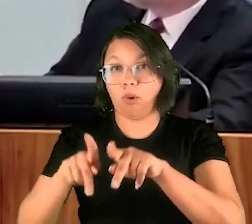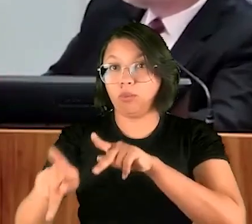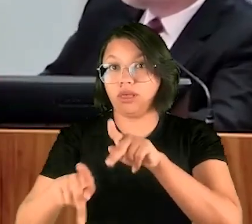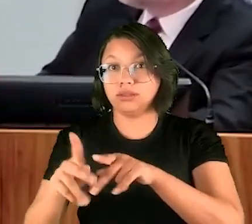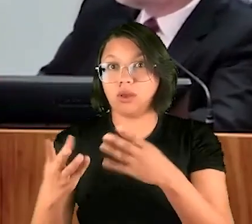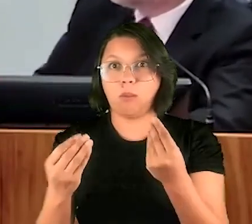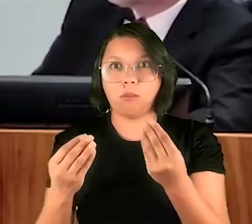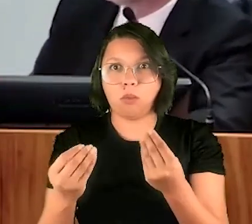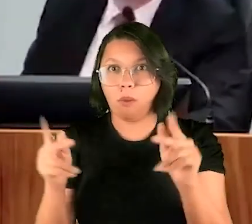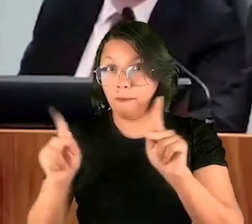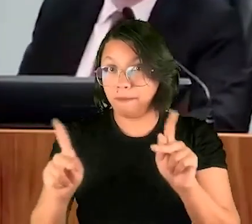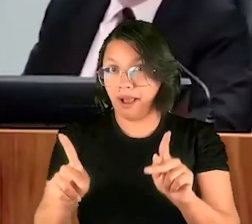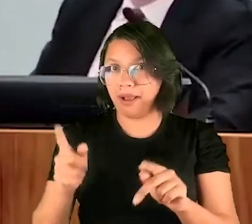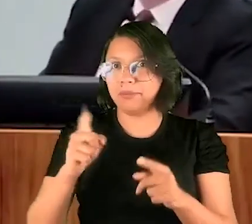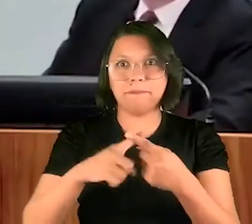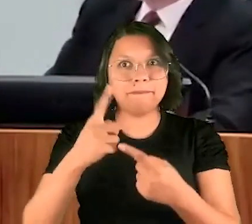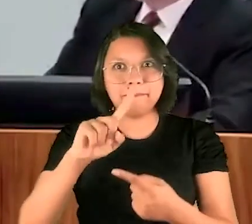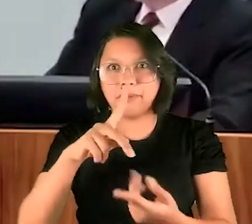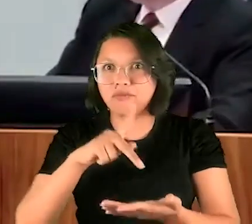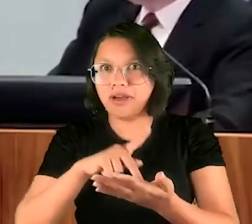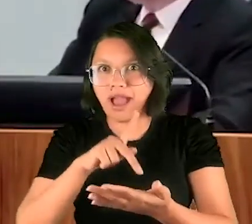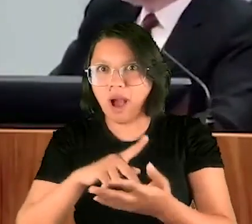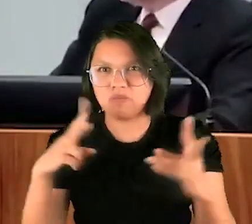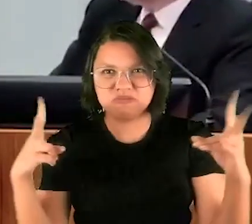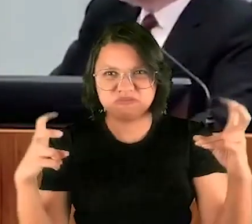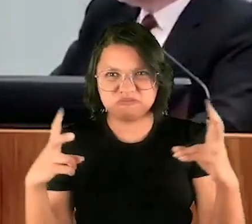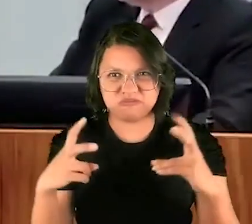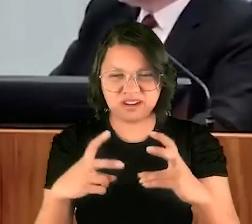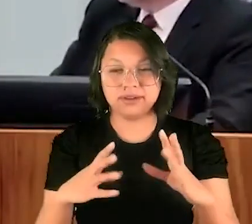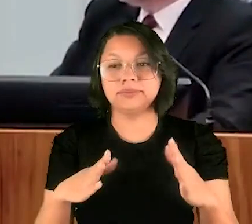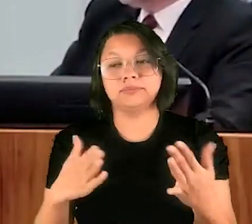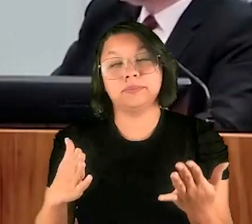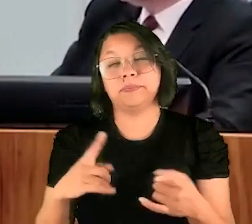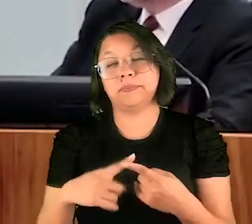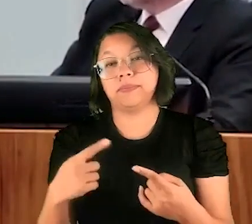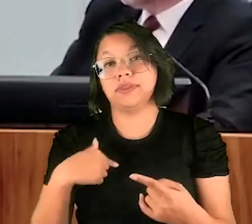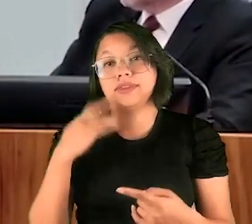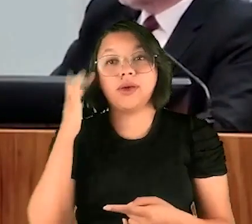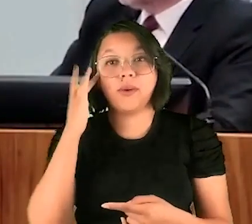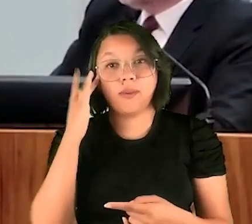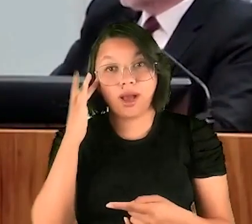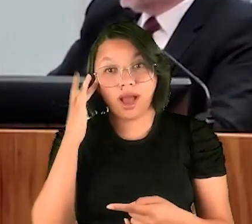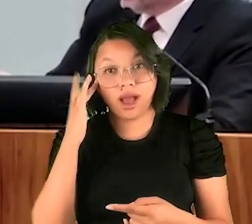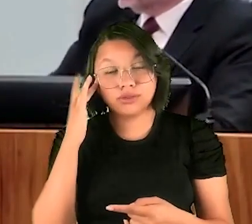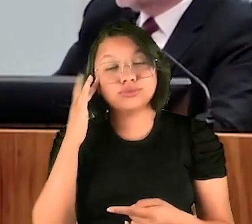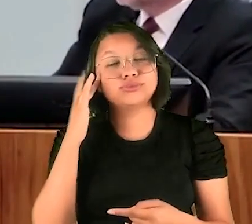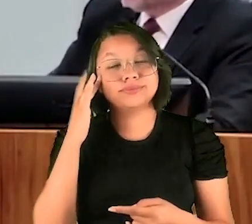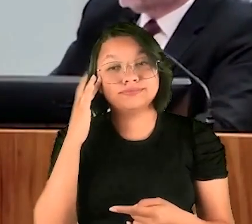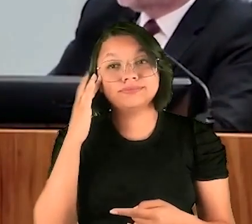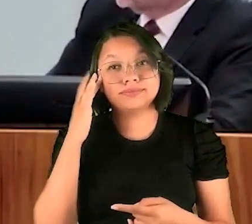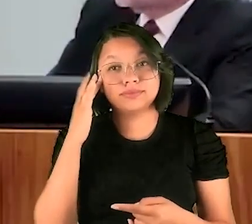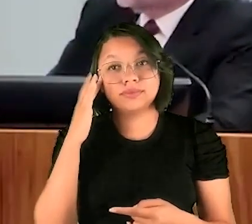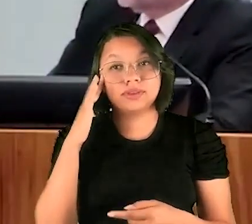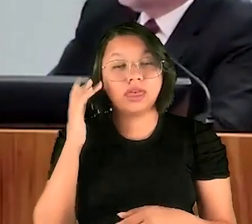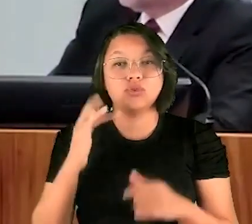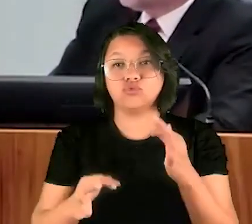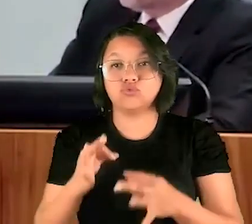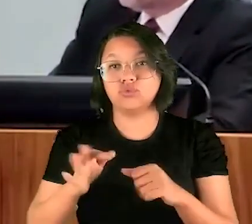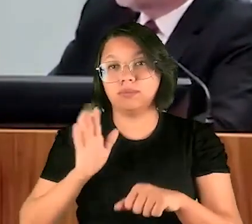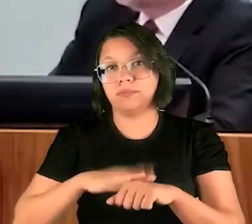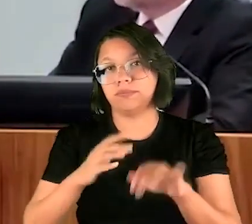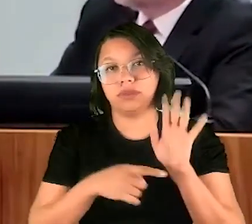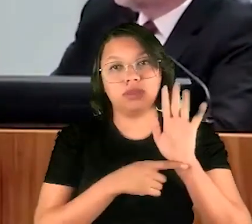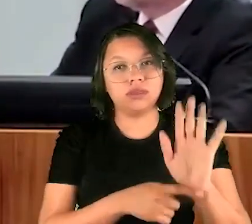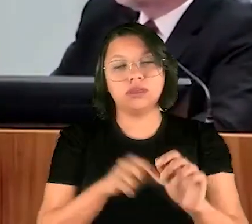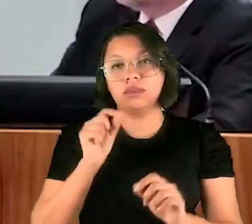bem litigiosa, né? Então, é assim, mas eu acho, de novo, que no balanço mais ajuda do que